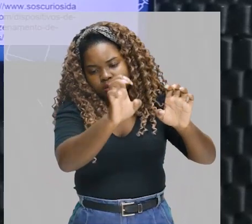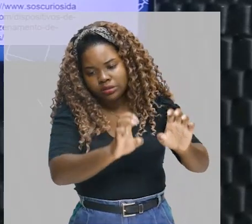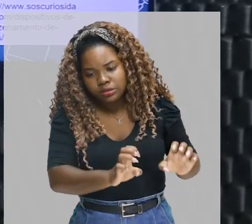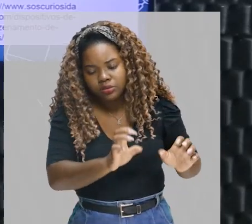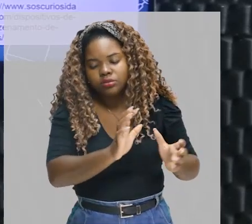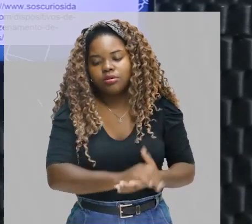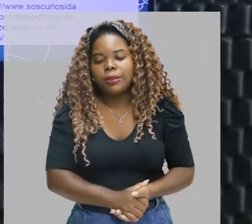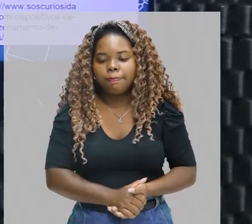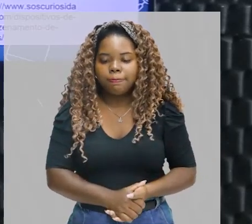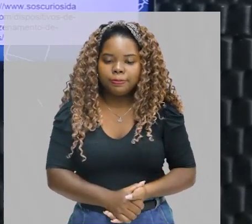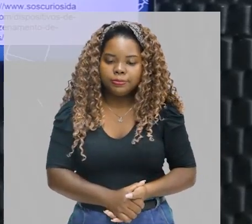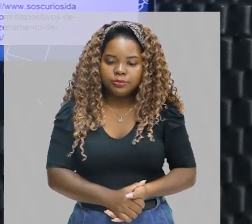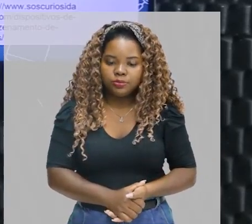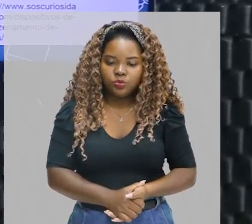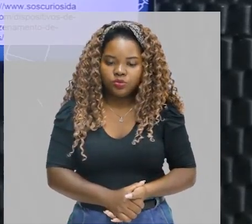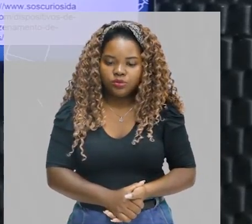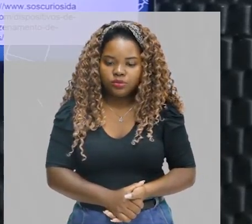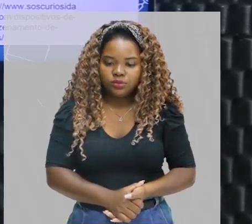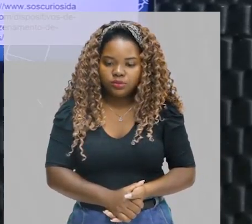estruturazinha, né, que